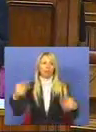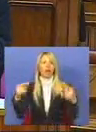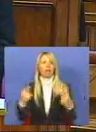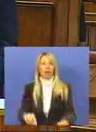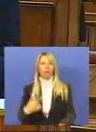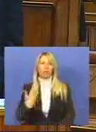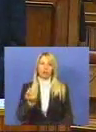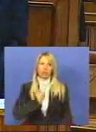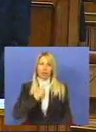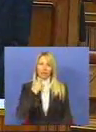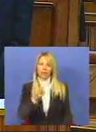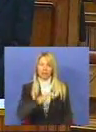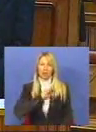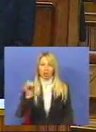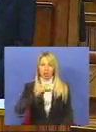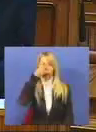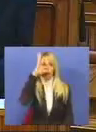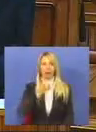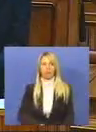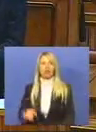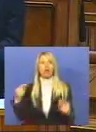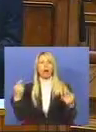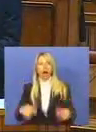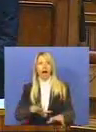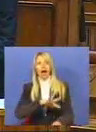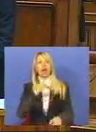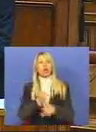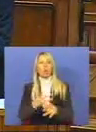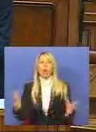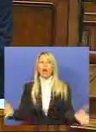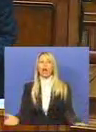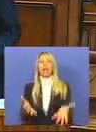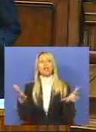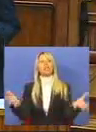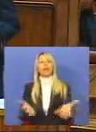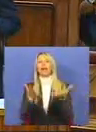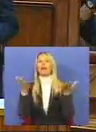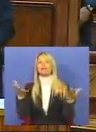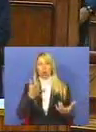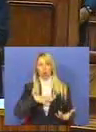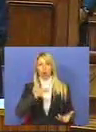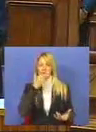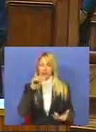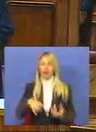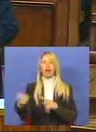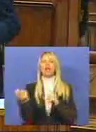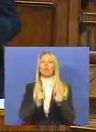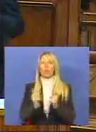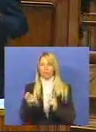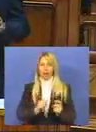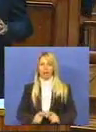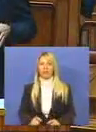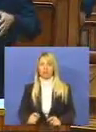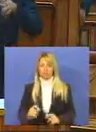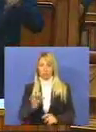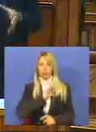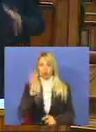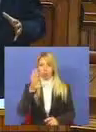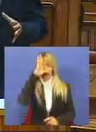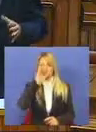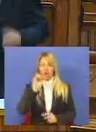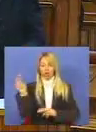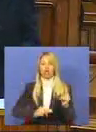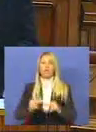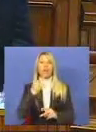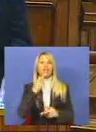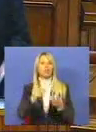Primeiro-Ministro, que há outra ligeireza que eu quero trazer a este debate. É que o Sr. Ministro das Finanças disse-nos que o problema do banco era